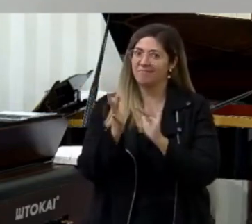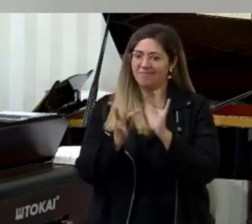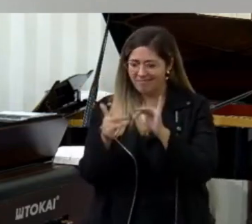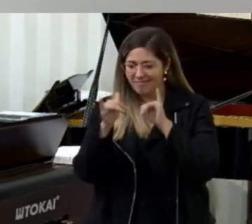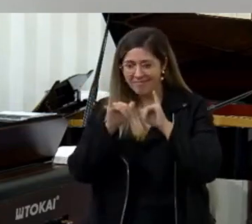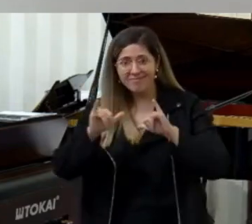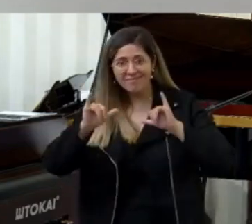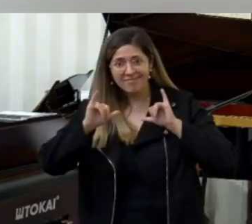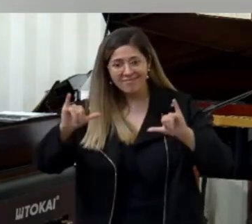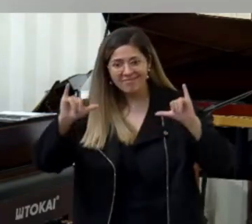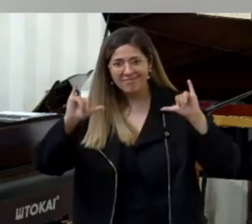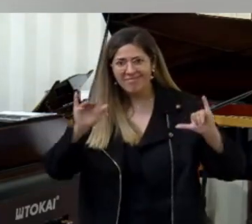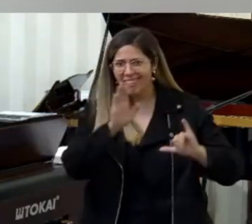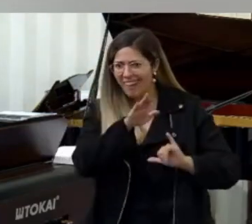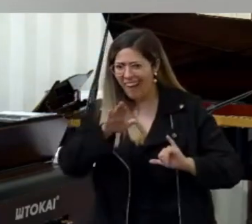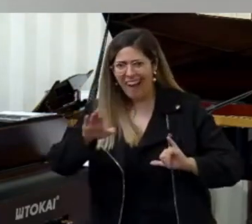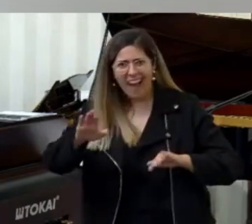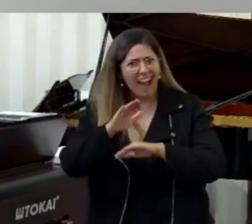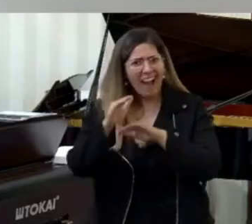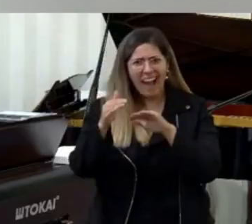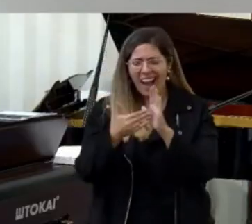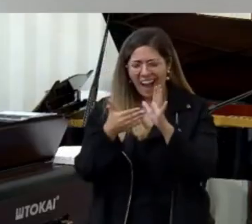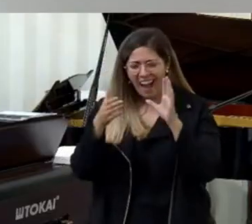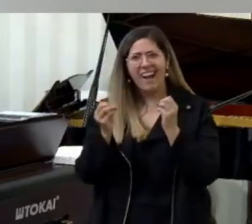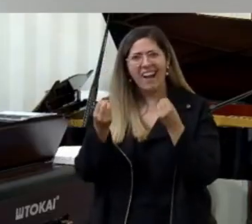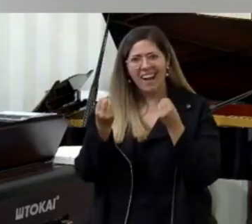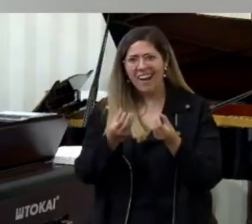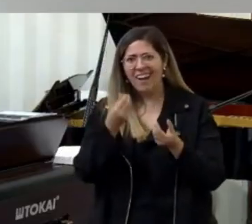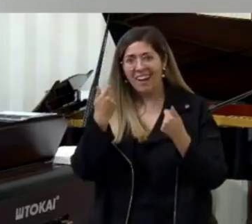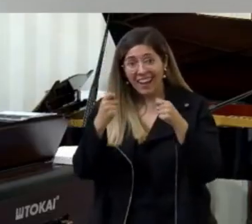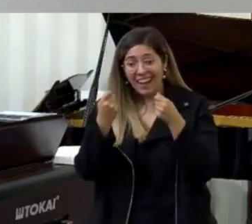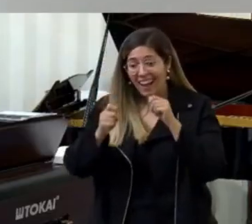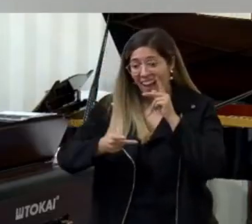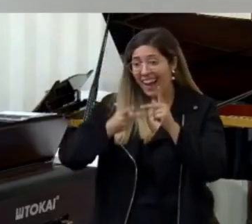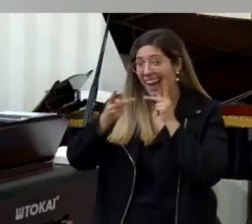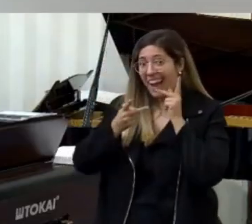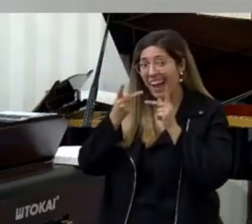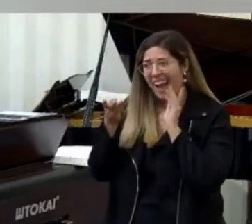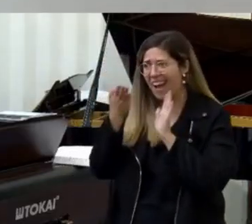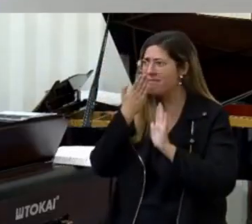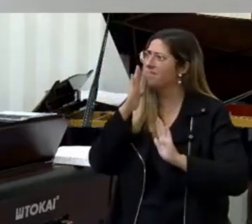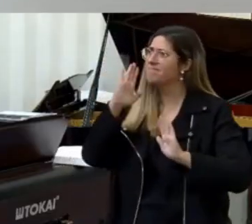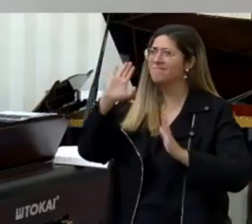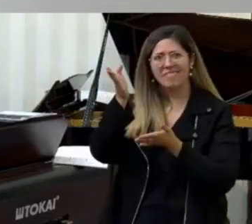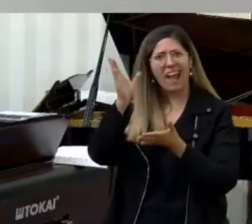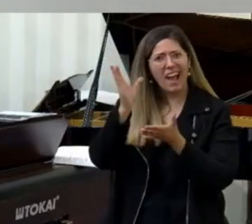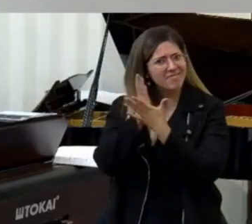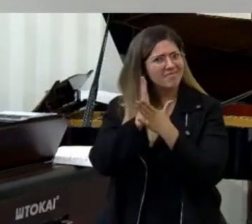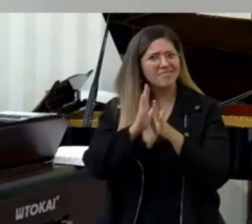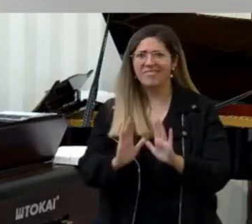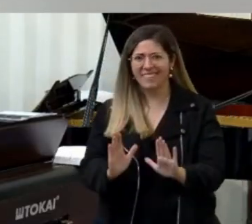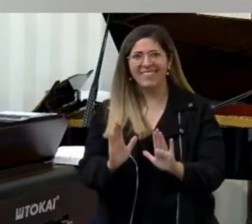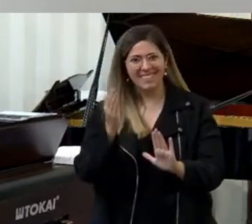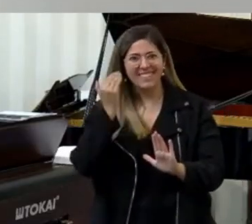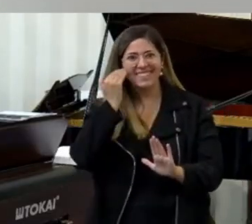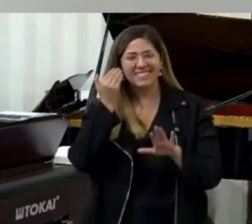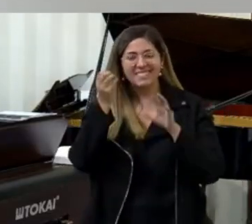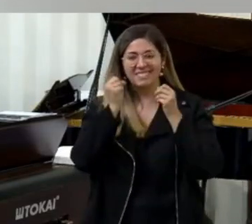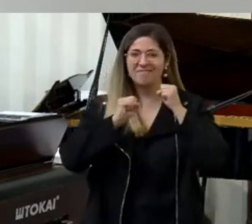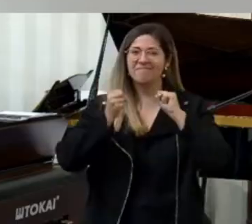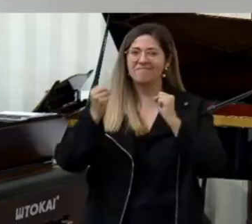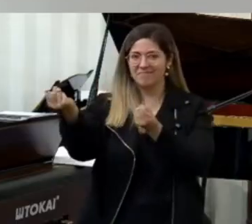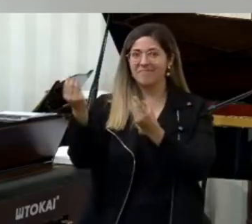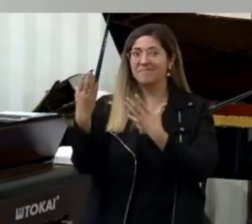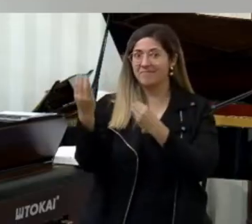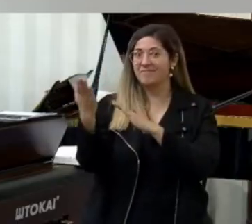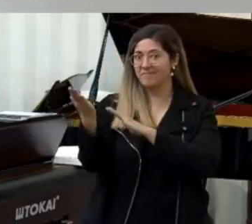aos nossos filhos, precisamos ajudá-los com as promessas que já cremos, e este é um salmo que pode nos ajudar